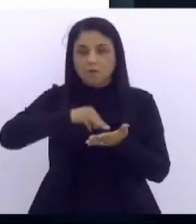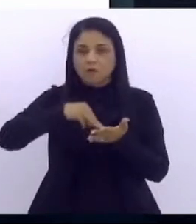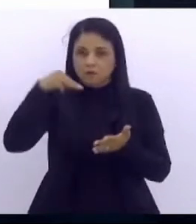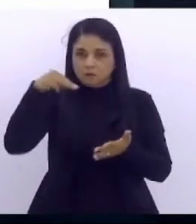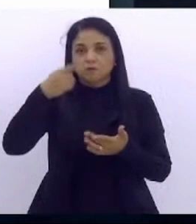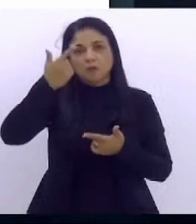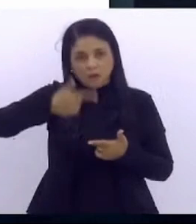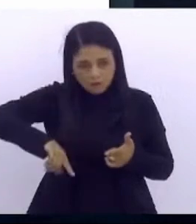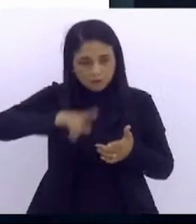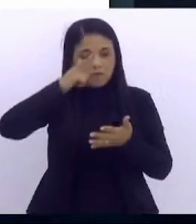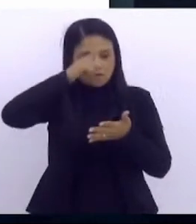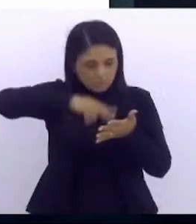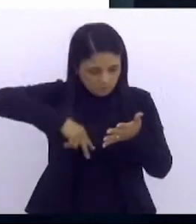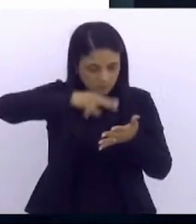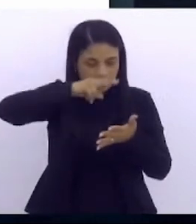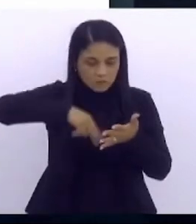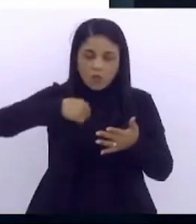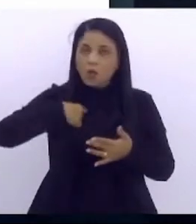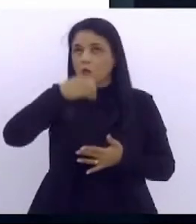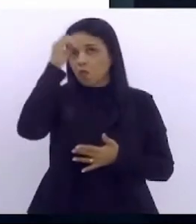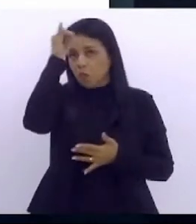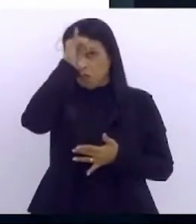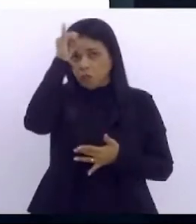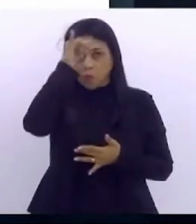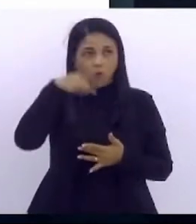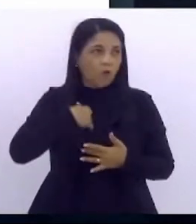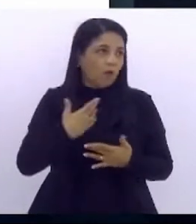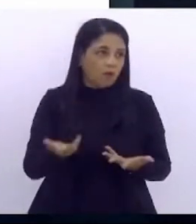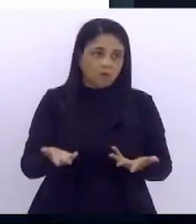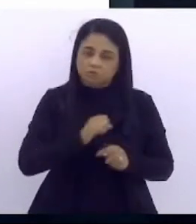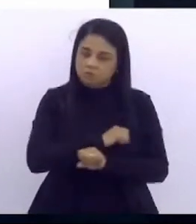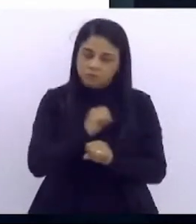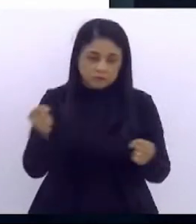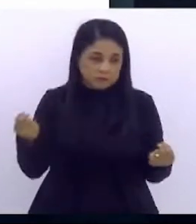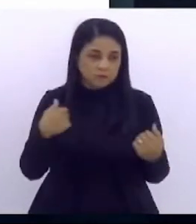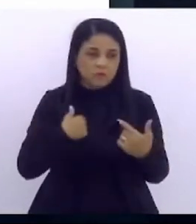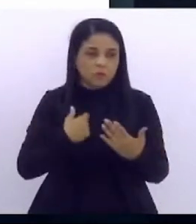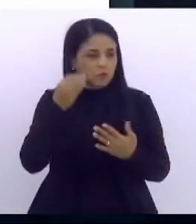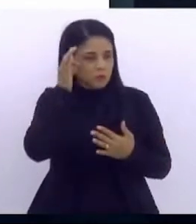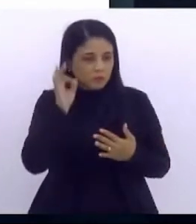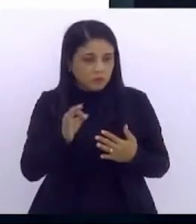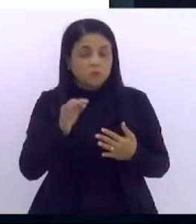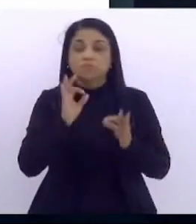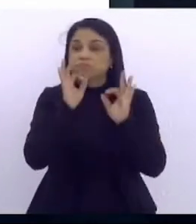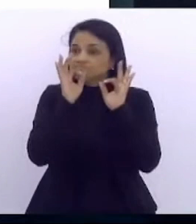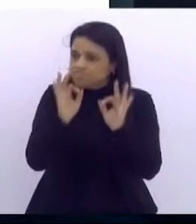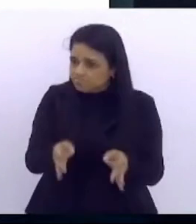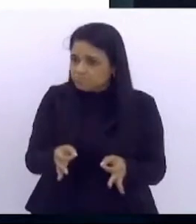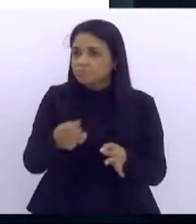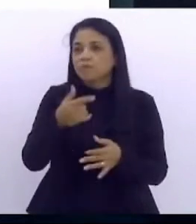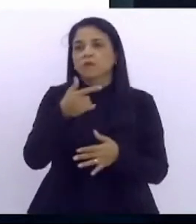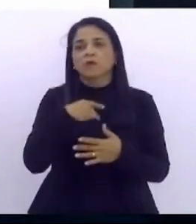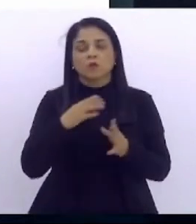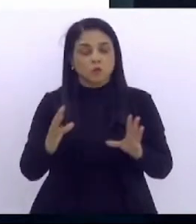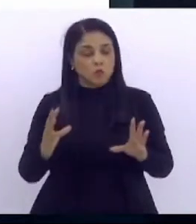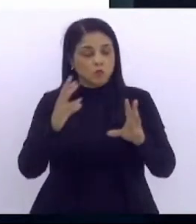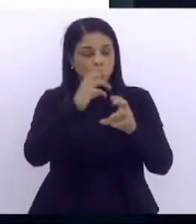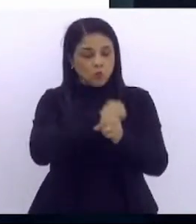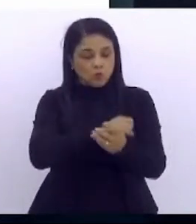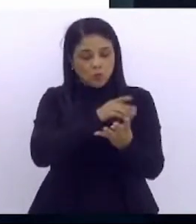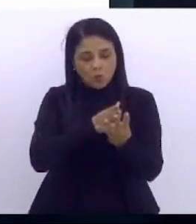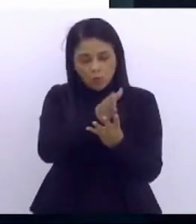para compreender se eu não tenho. Eu achei que eu devo ser burro, eu não devo estar entendendo. Os caras fizeram isso. Pegaram